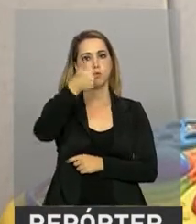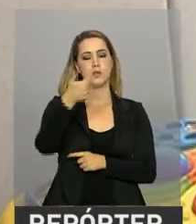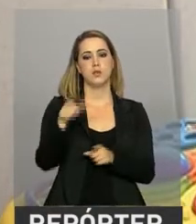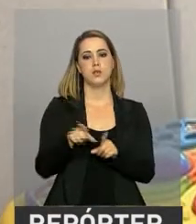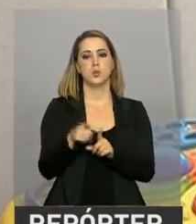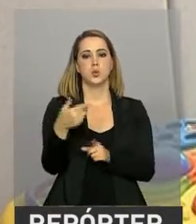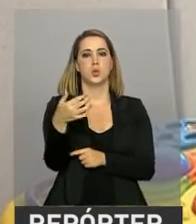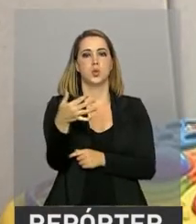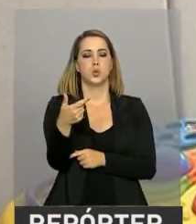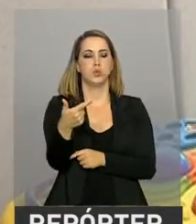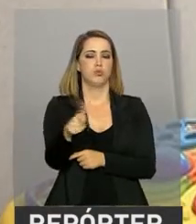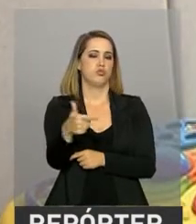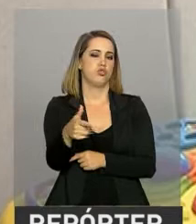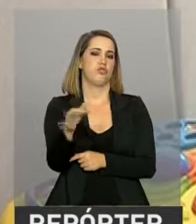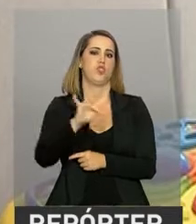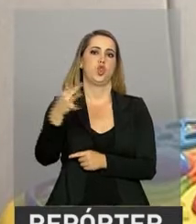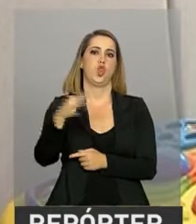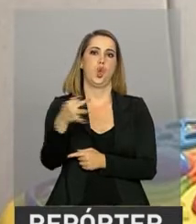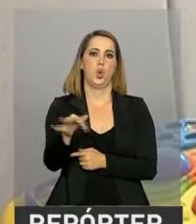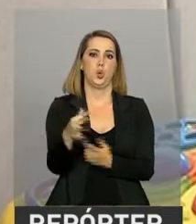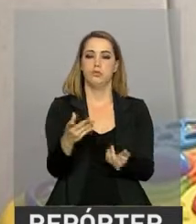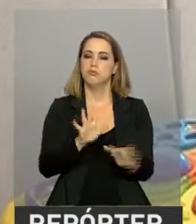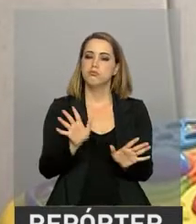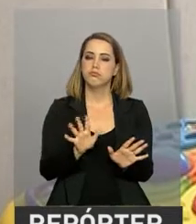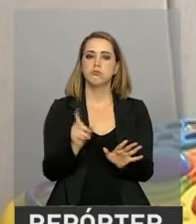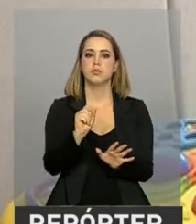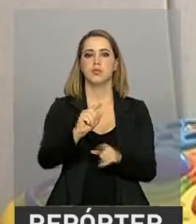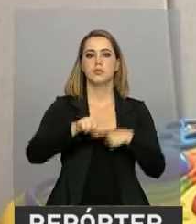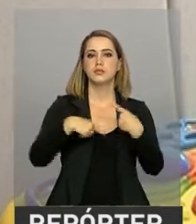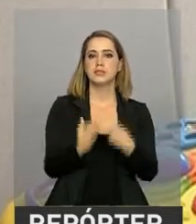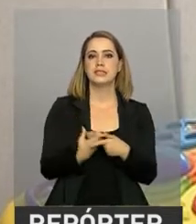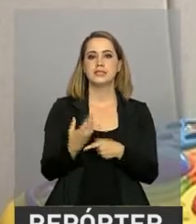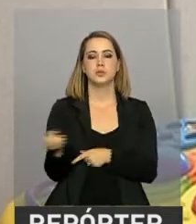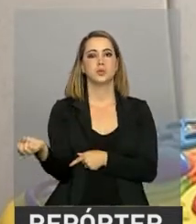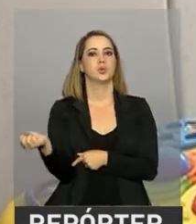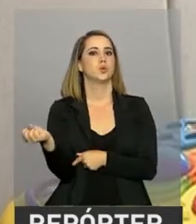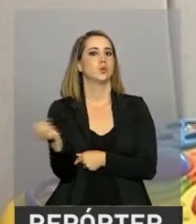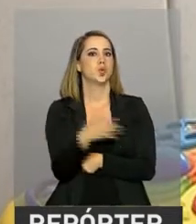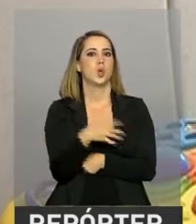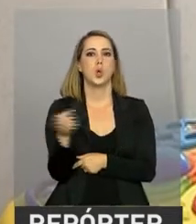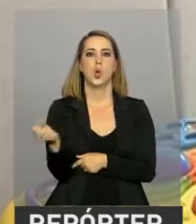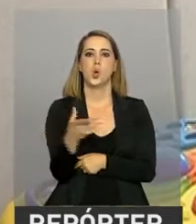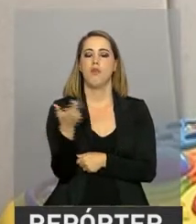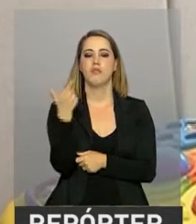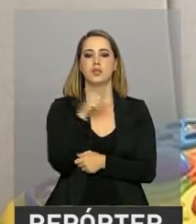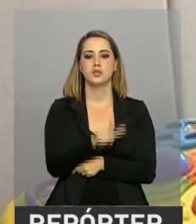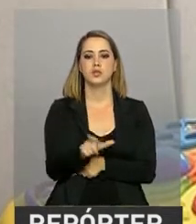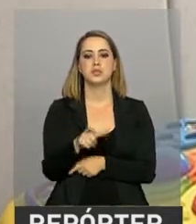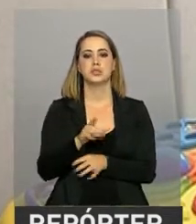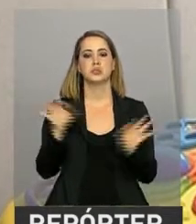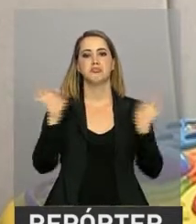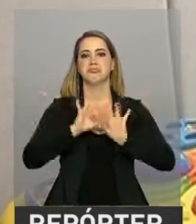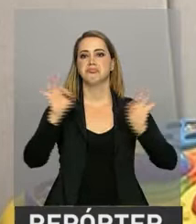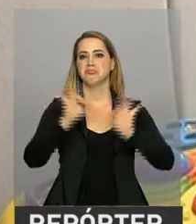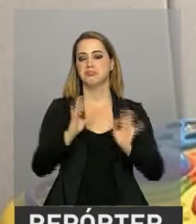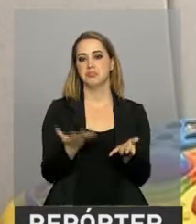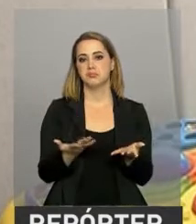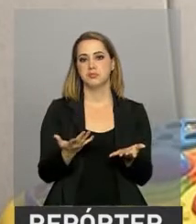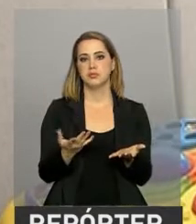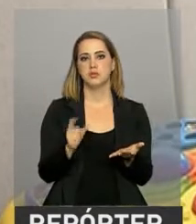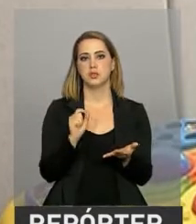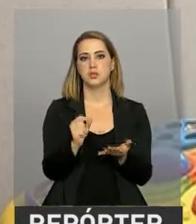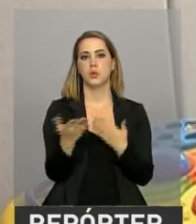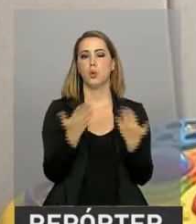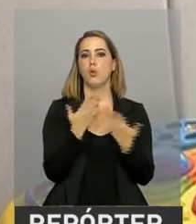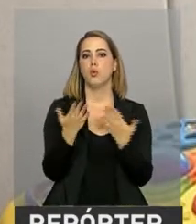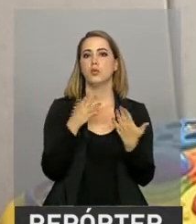eu não senti dor. E depois que passou a anestesia, eu estava nova em folha, não sentia absolutamente nada, era